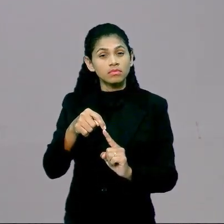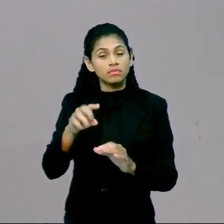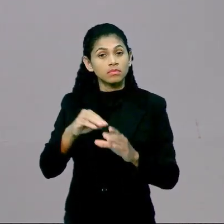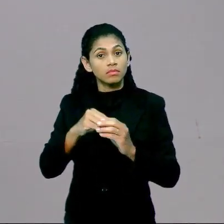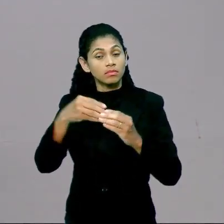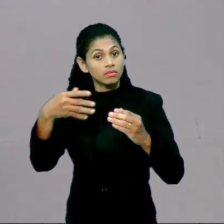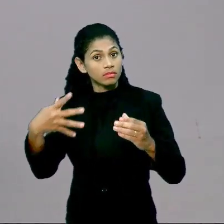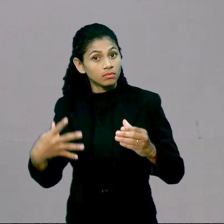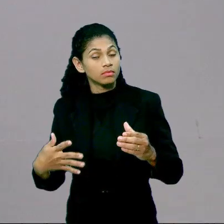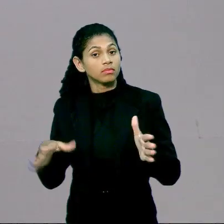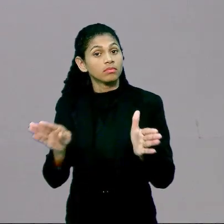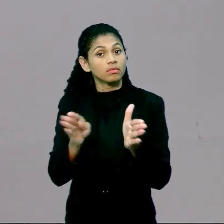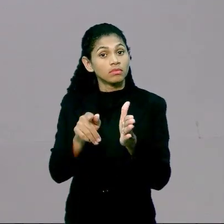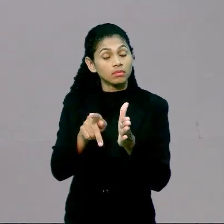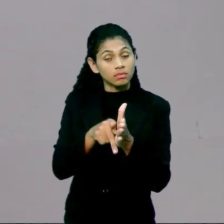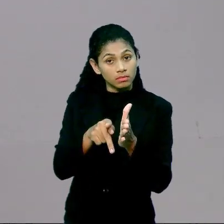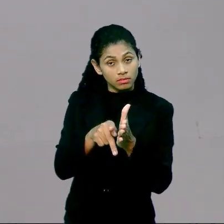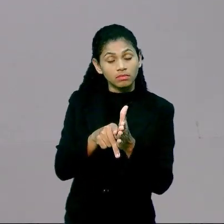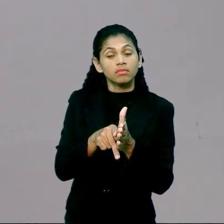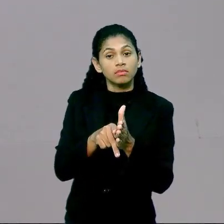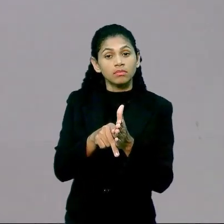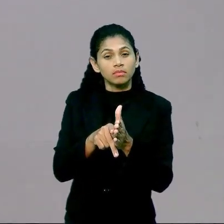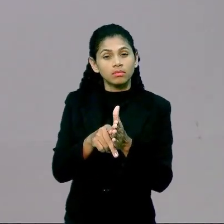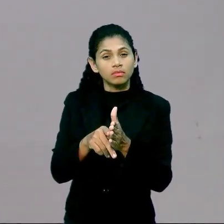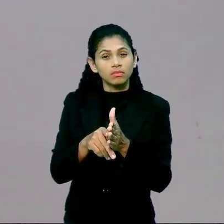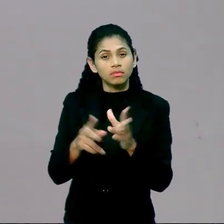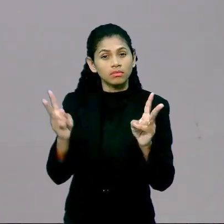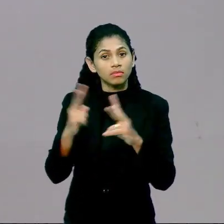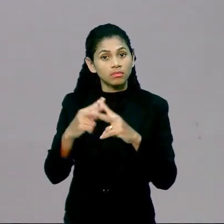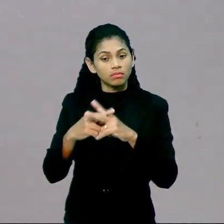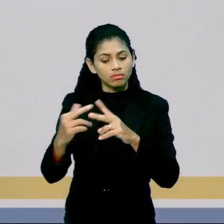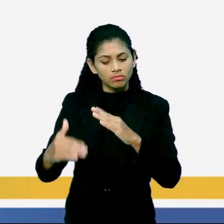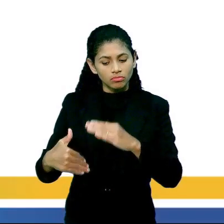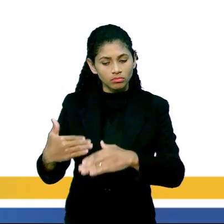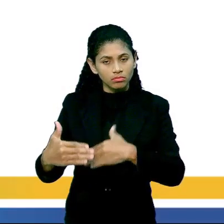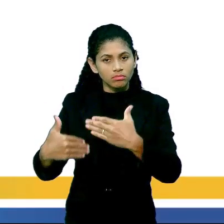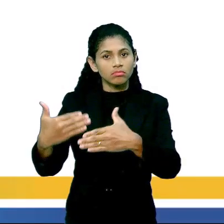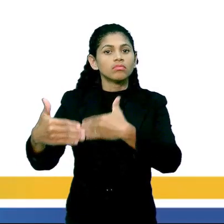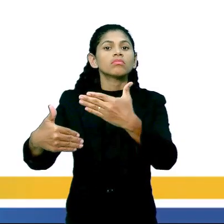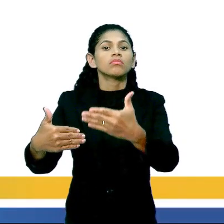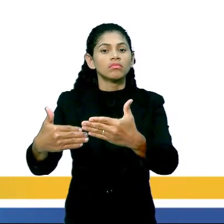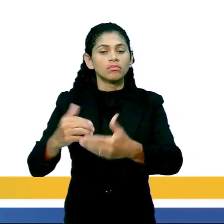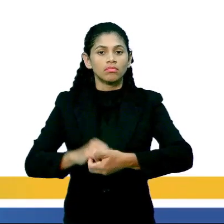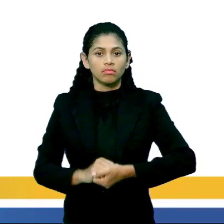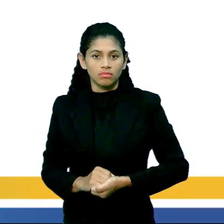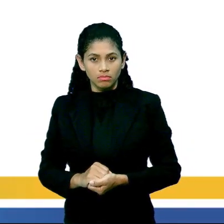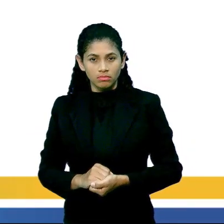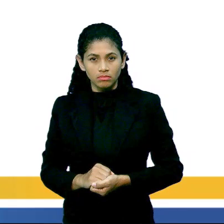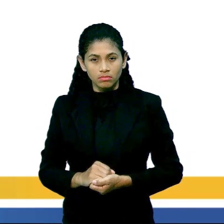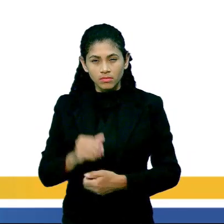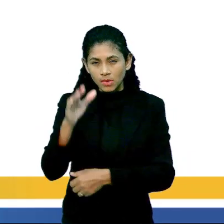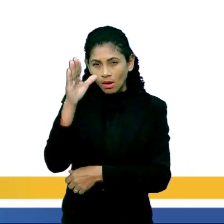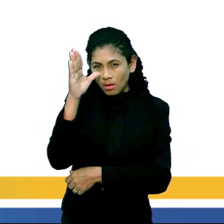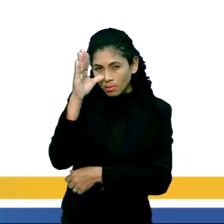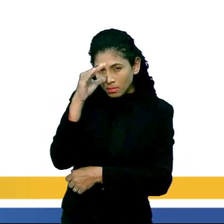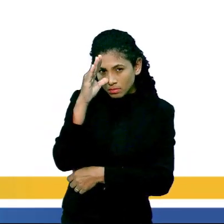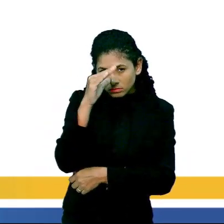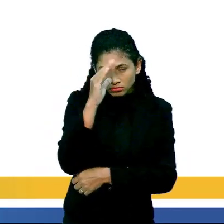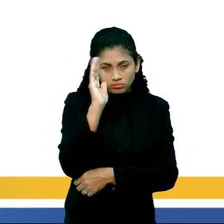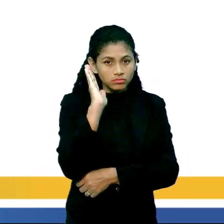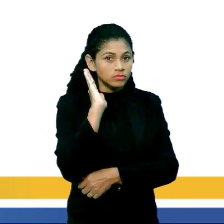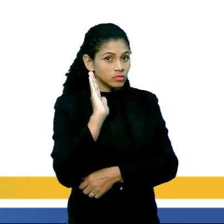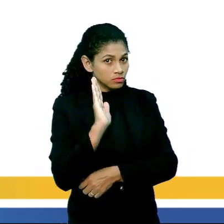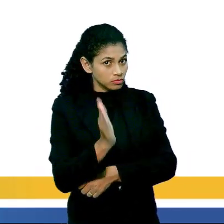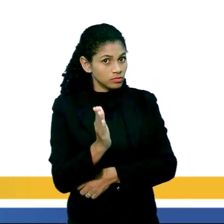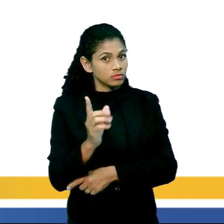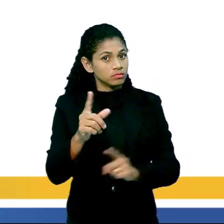que a luta vá se transformando, se aprimorando ao longo do tempo, beleza? Então vamos lá. Ó, as curiosidades que a gente já pode destacar, que a